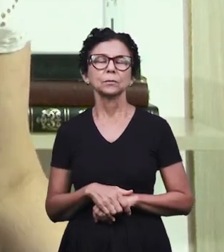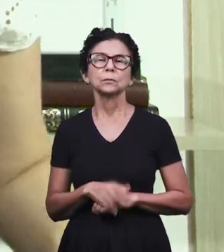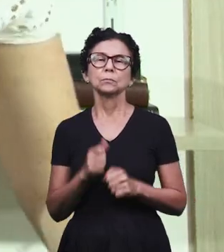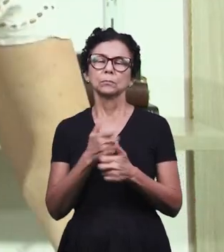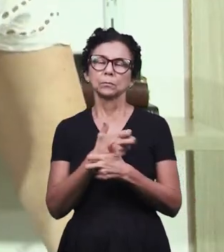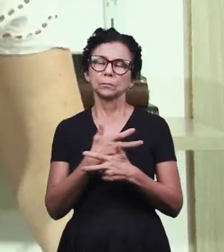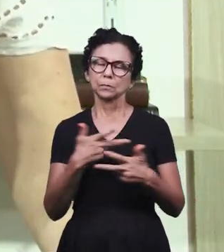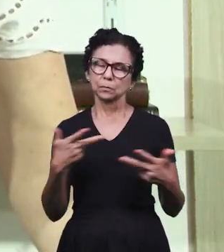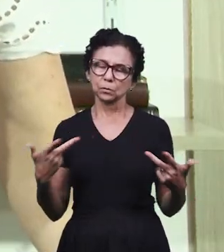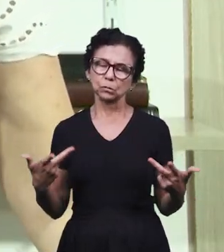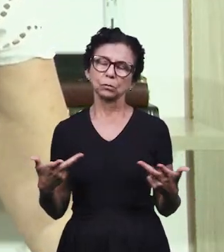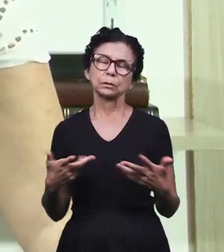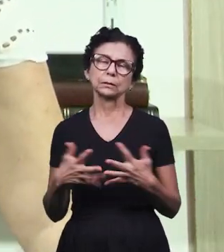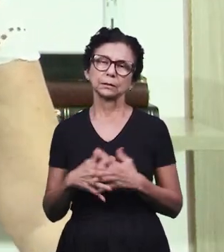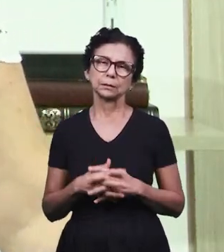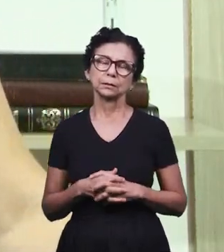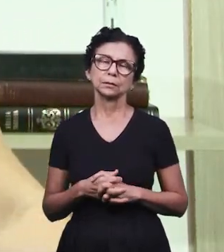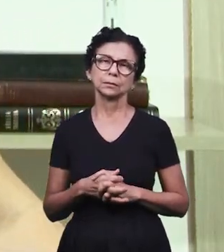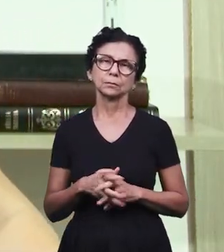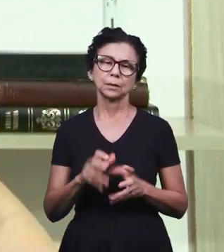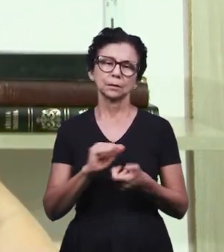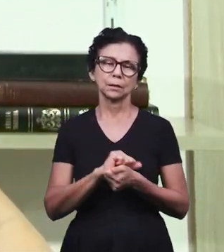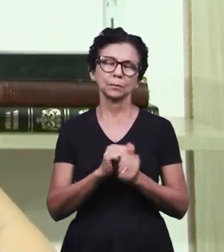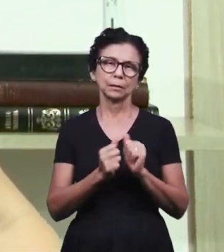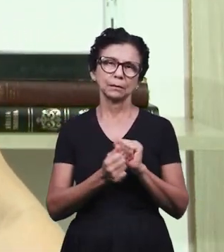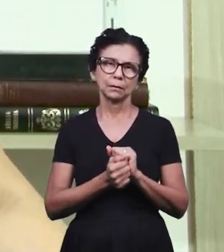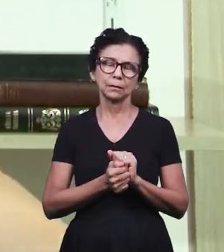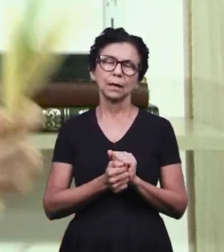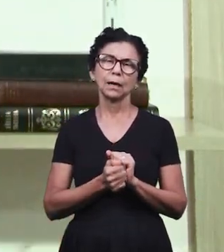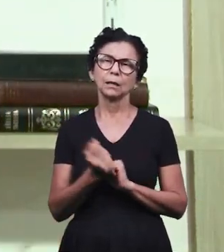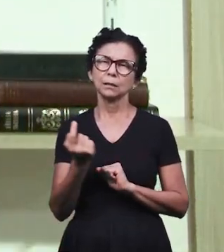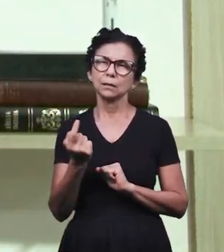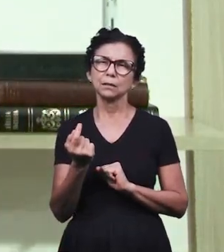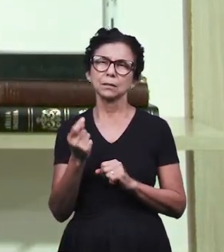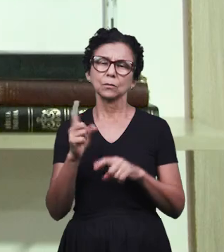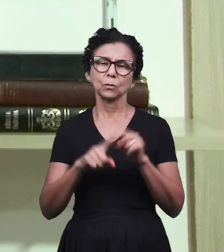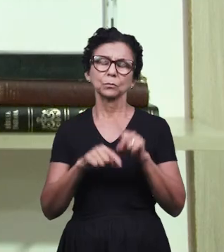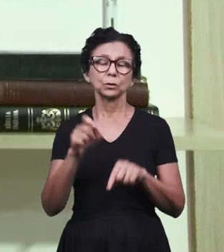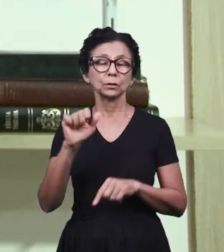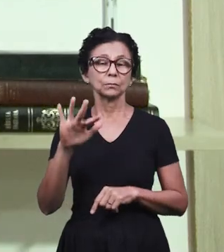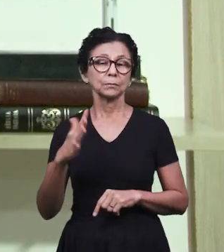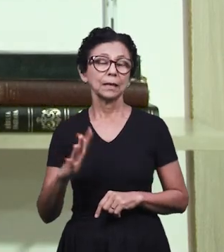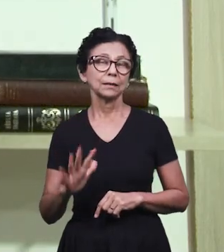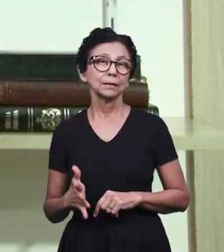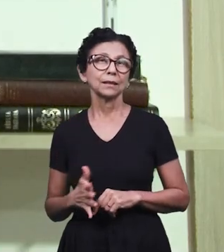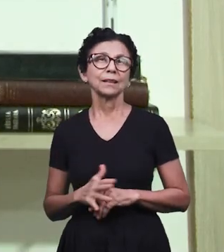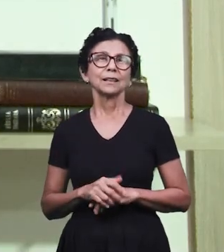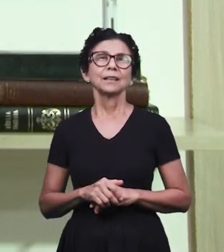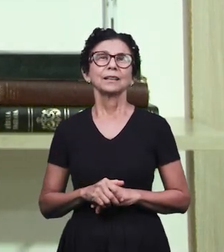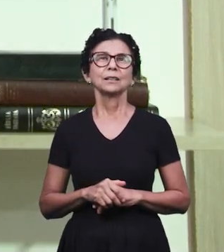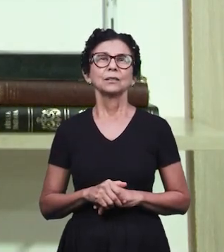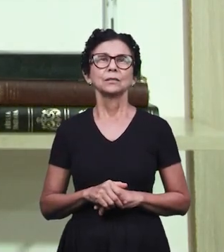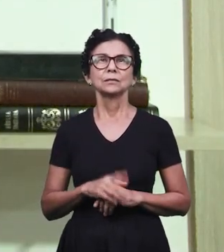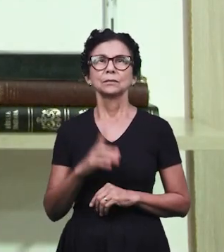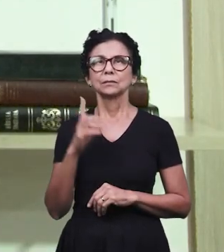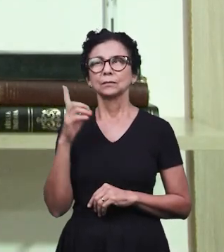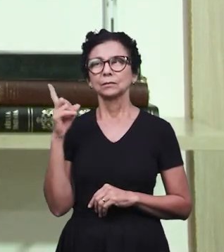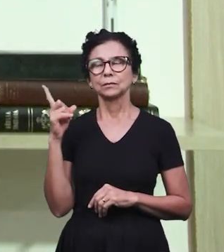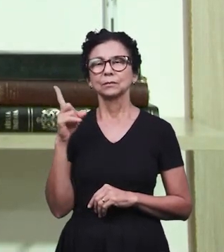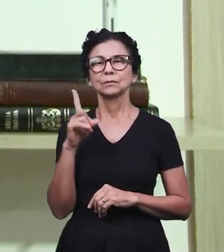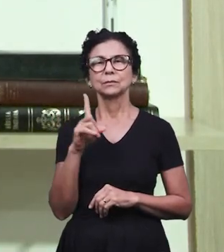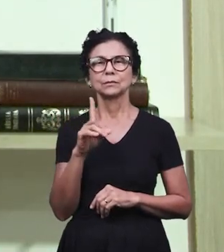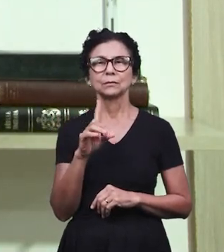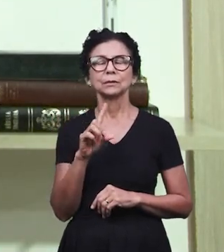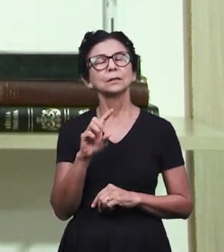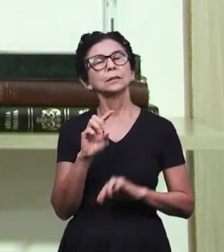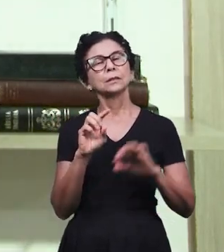que podemos trazer um recurso barato e comum de usarmos, o trigo, e pintar de uma outra cor para identificar